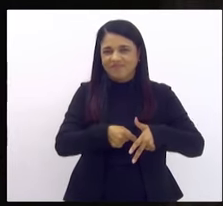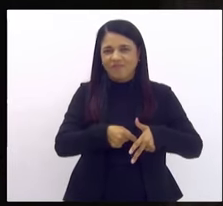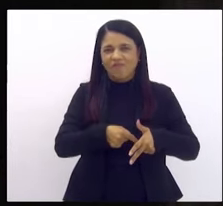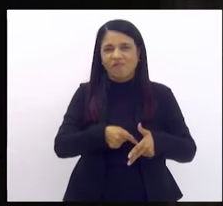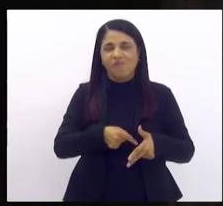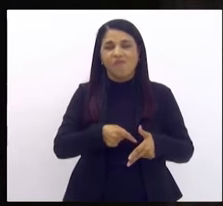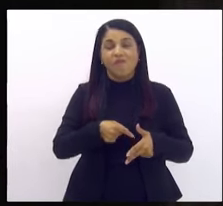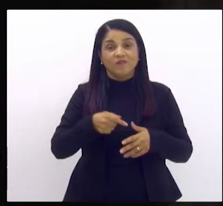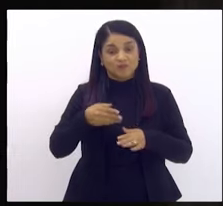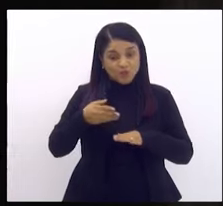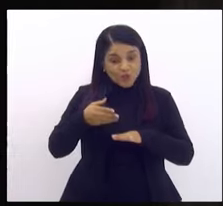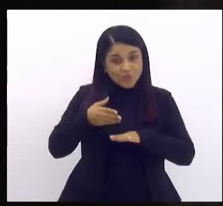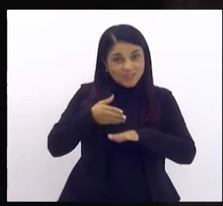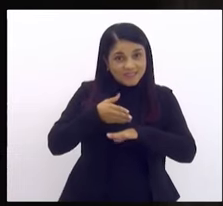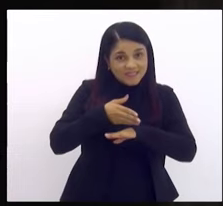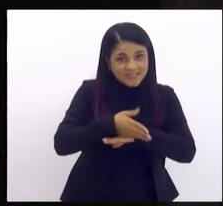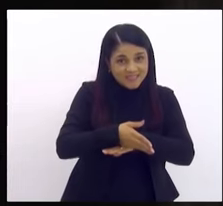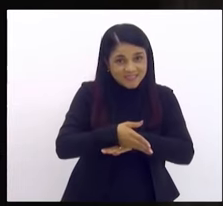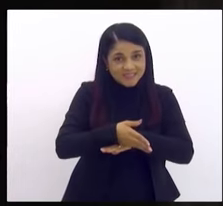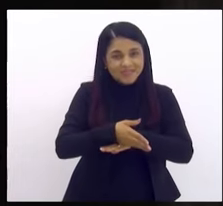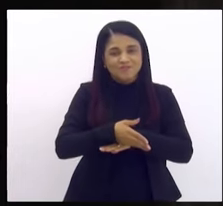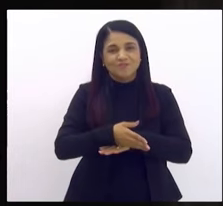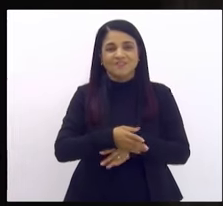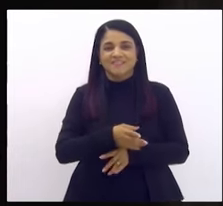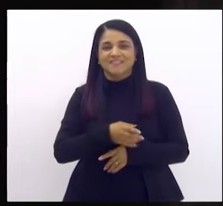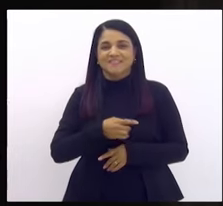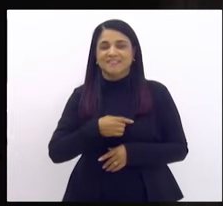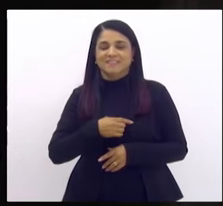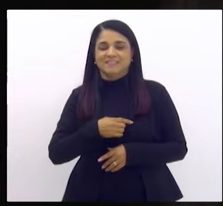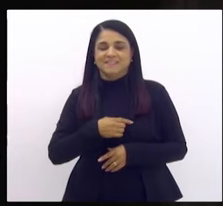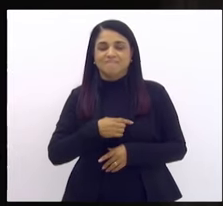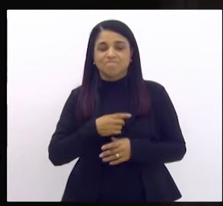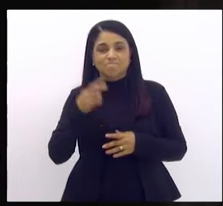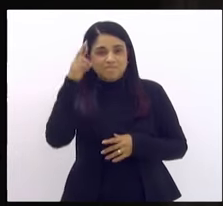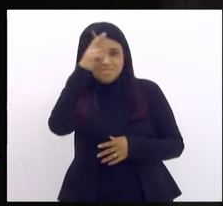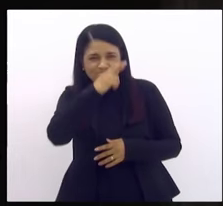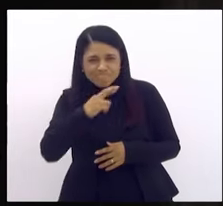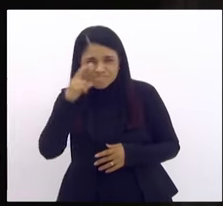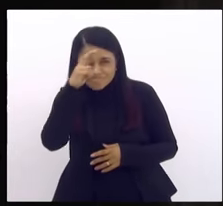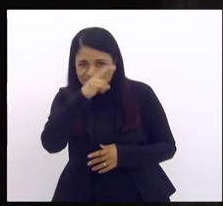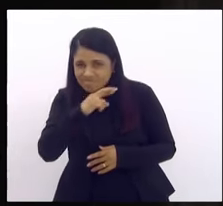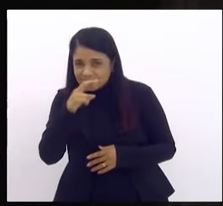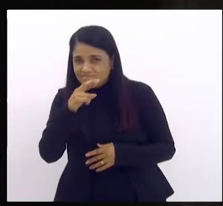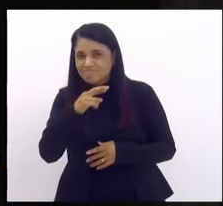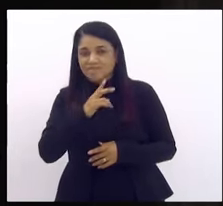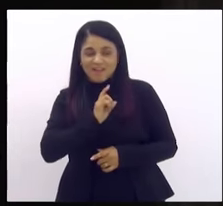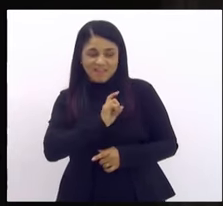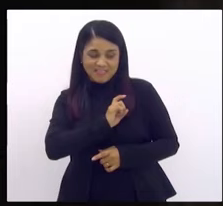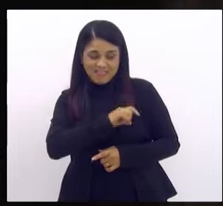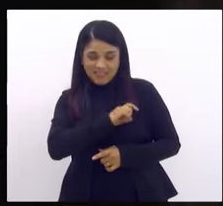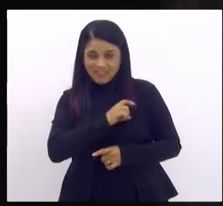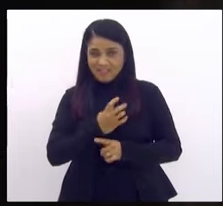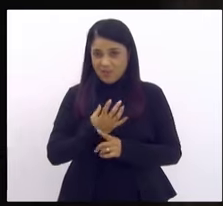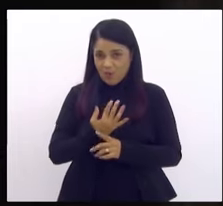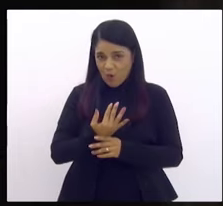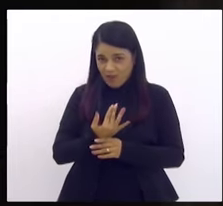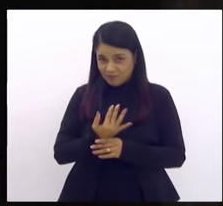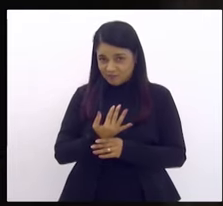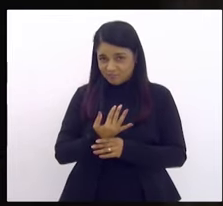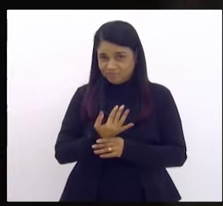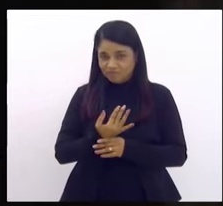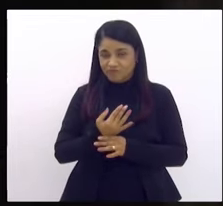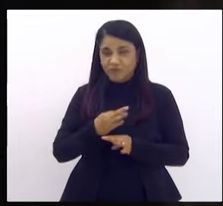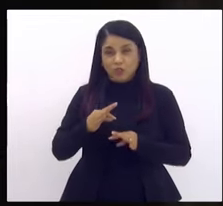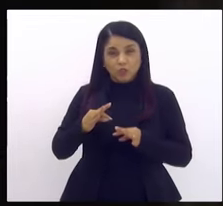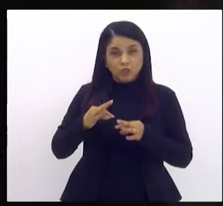metemos a mão na sacanagem da UERJ, por incrível que pareça, de todos os fechamentos que nós